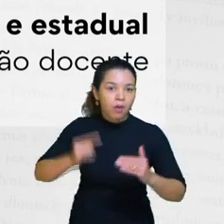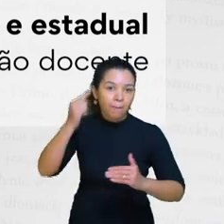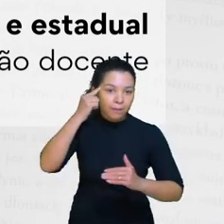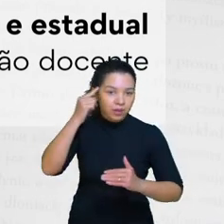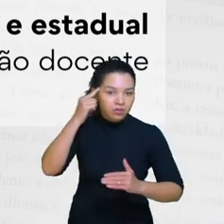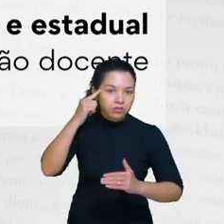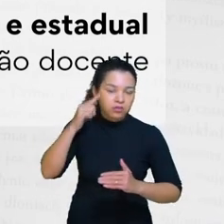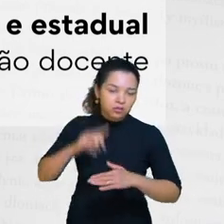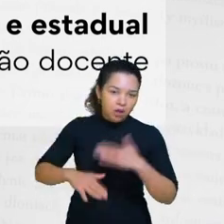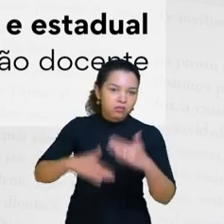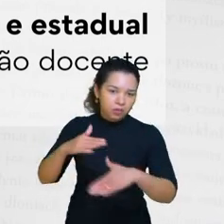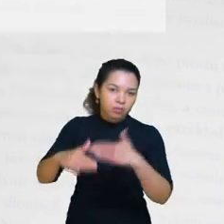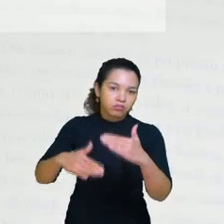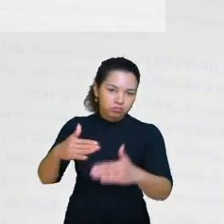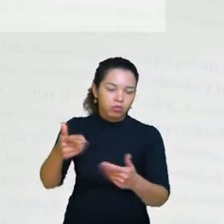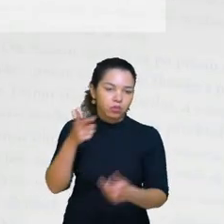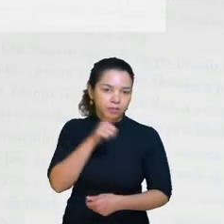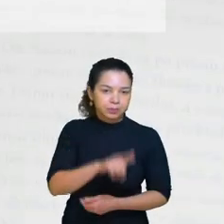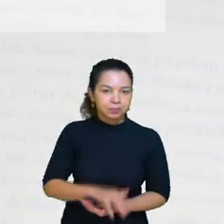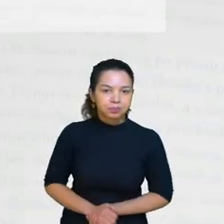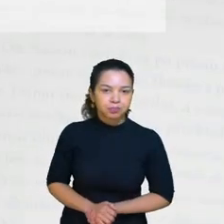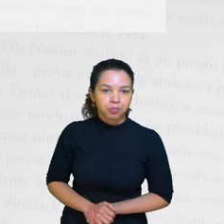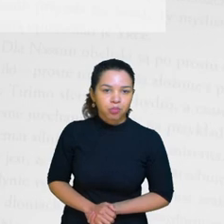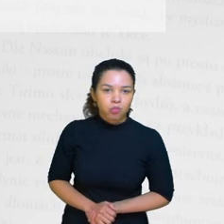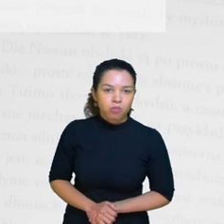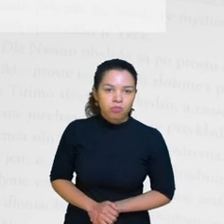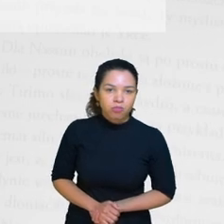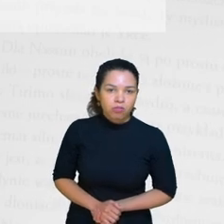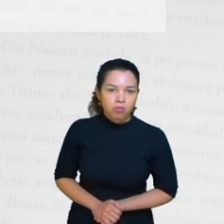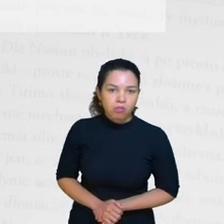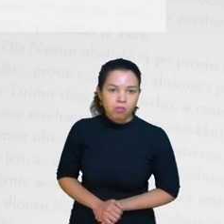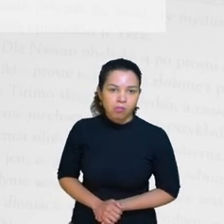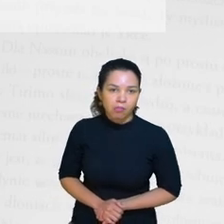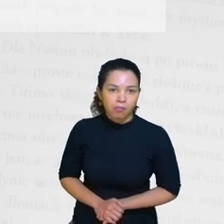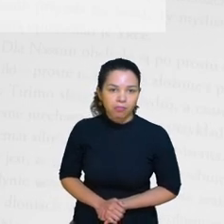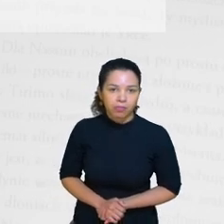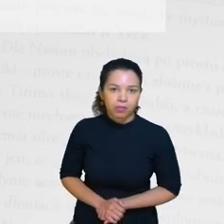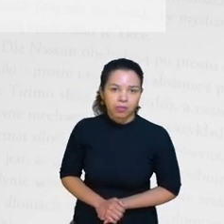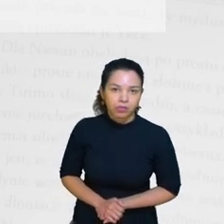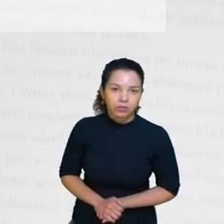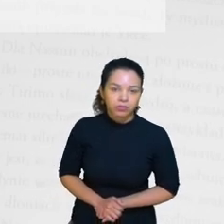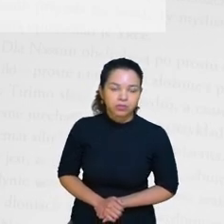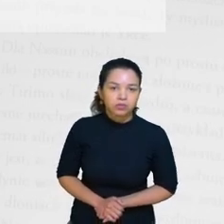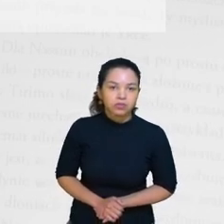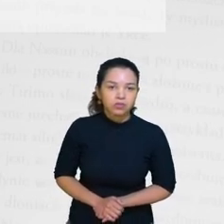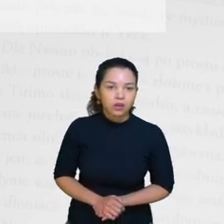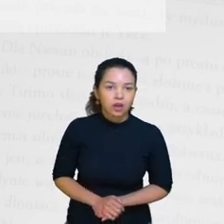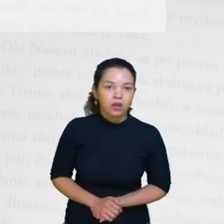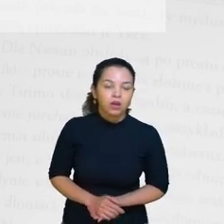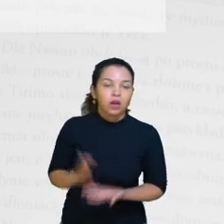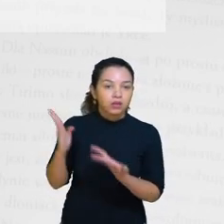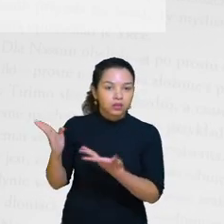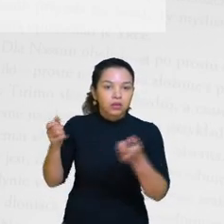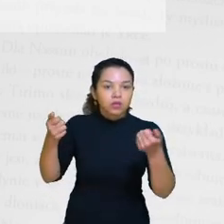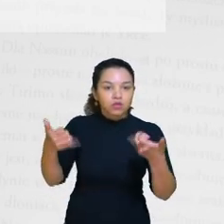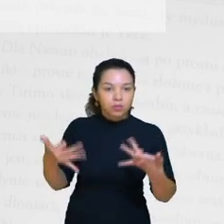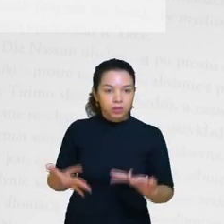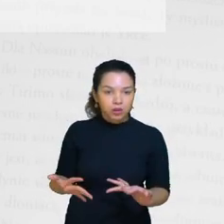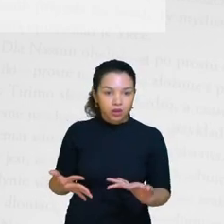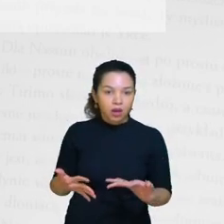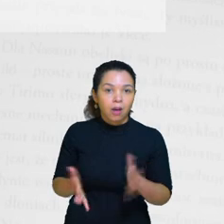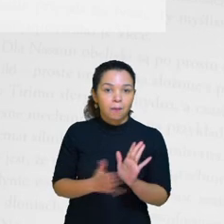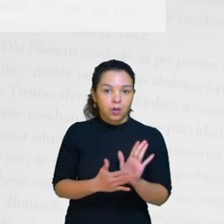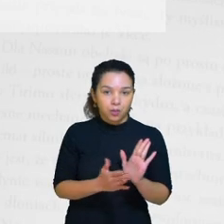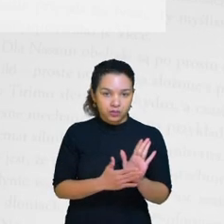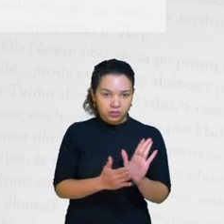passos adiante eh aqui também a questão Ah que é uma proposição né